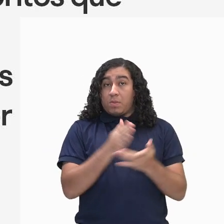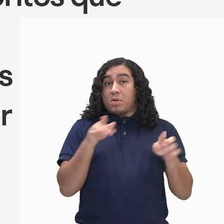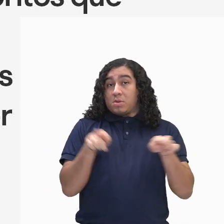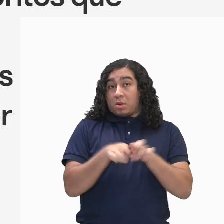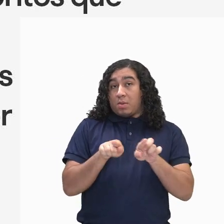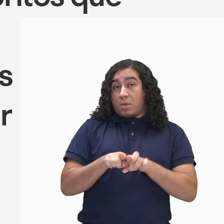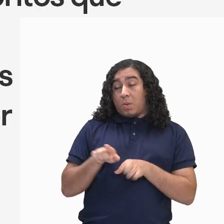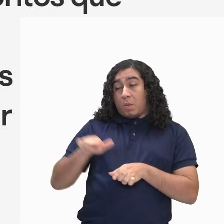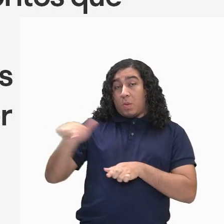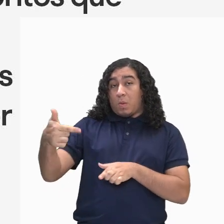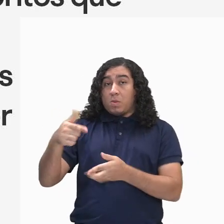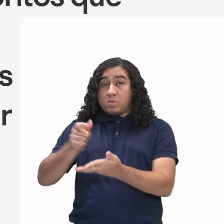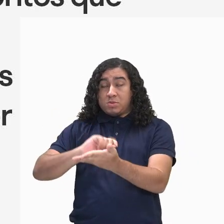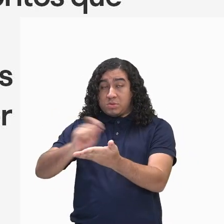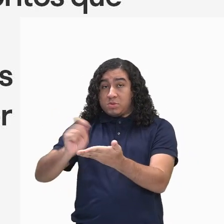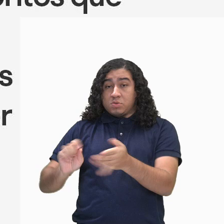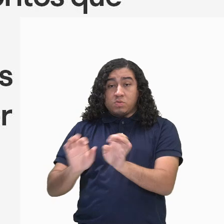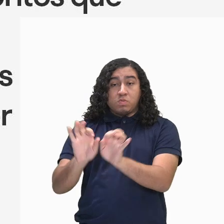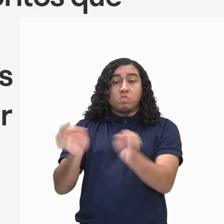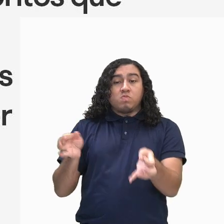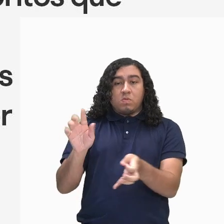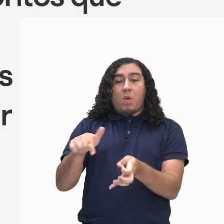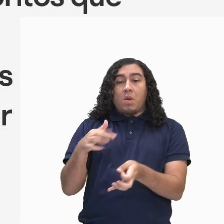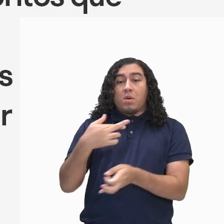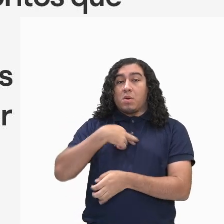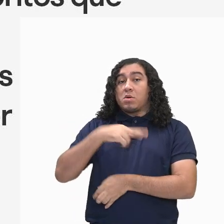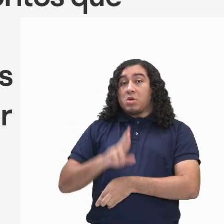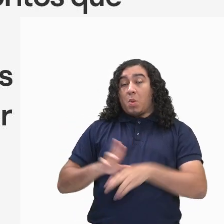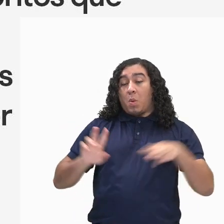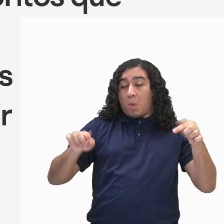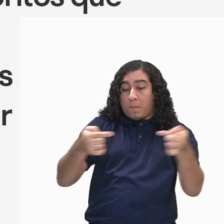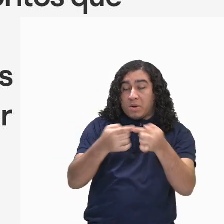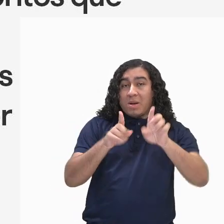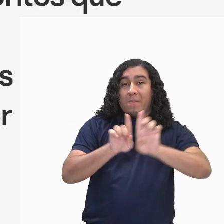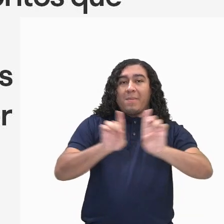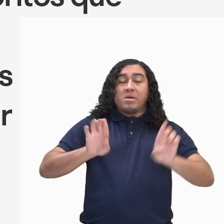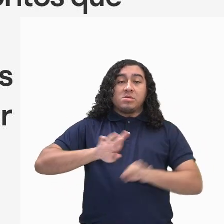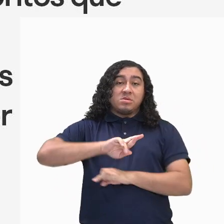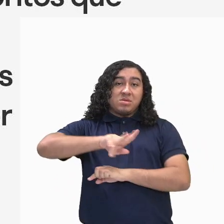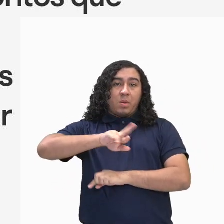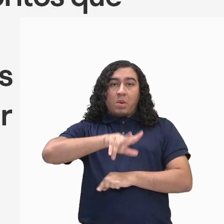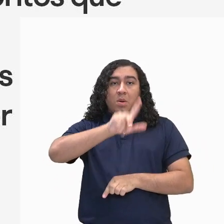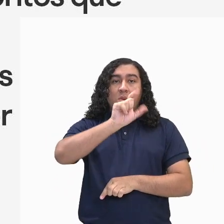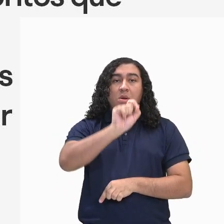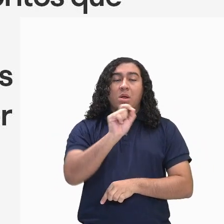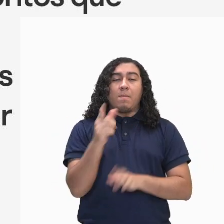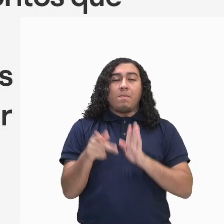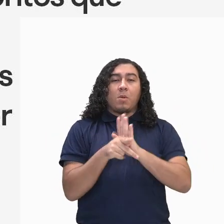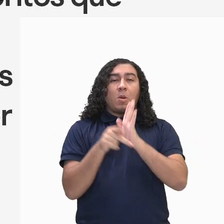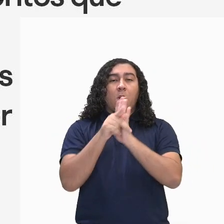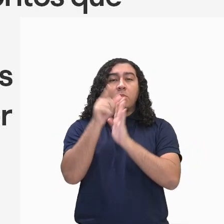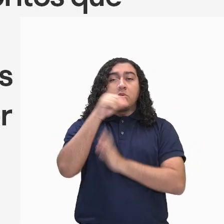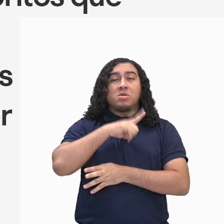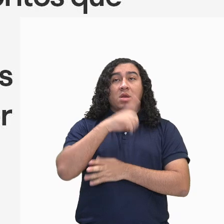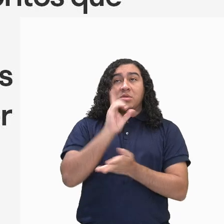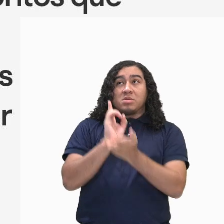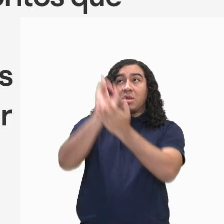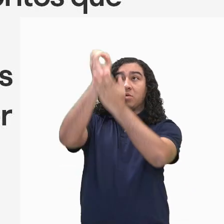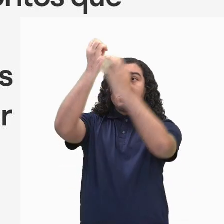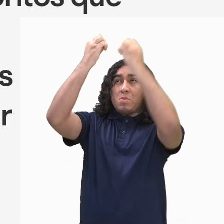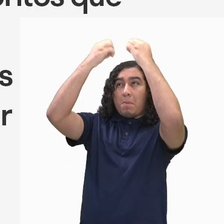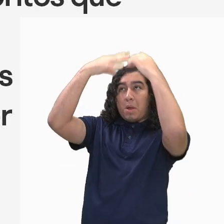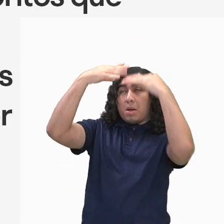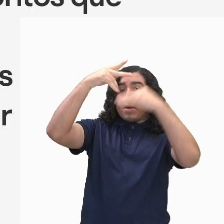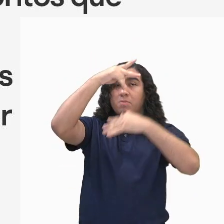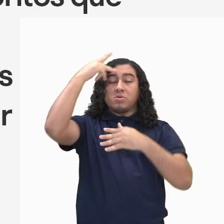e outros escritos, que são religiosos, mas não são considerados inspirados pelo poder divino.